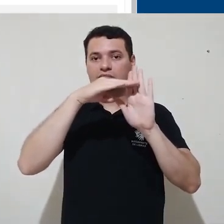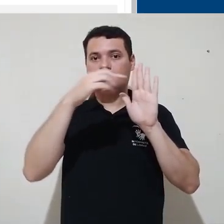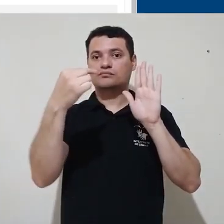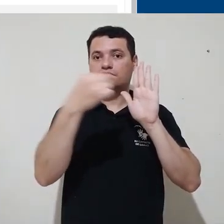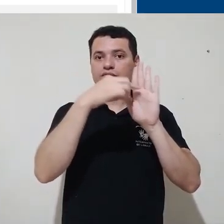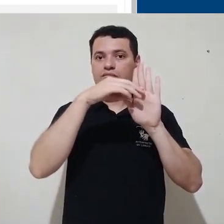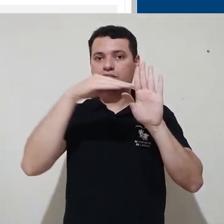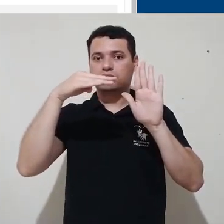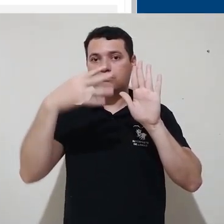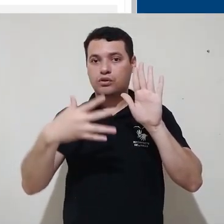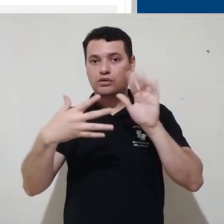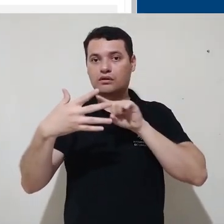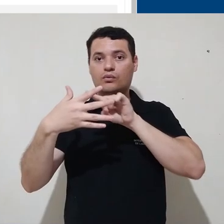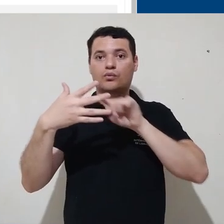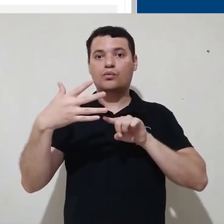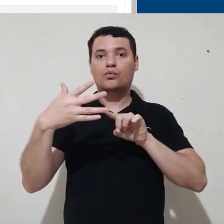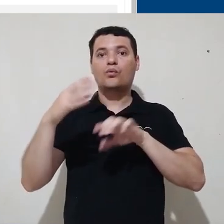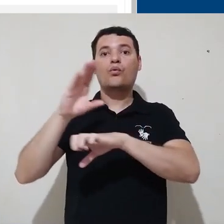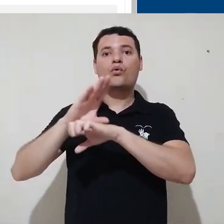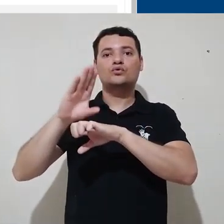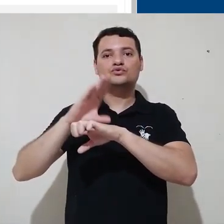listagem de cursos